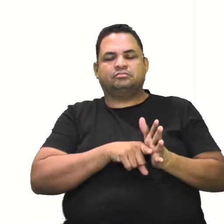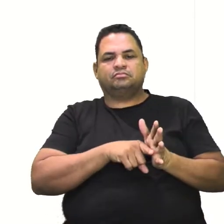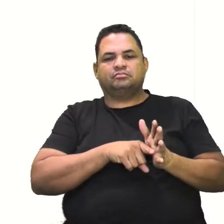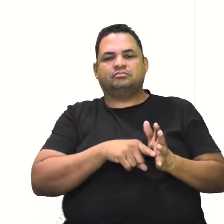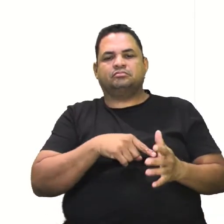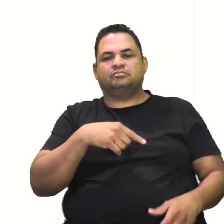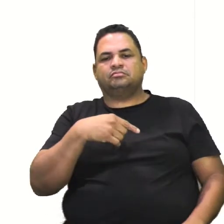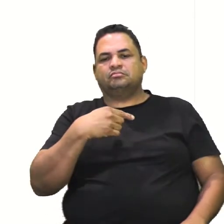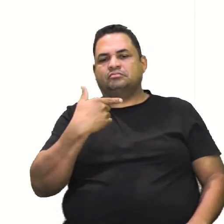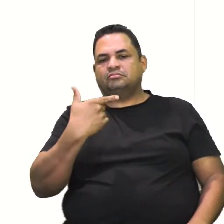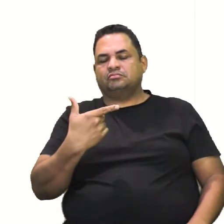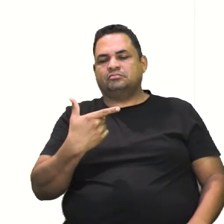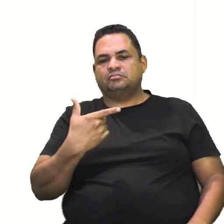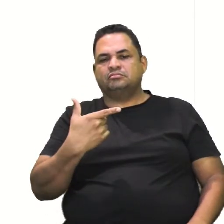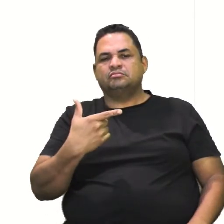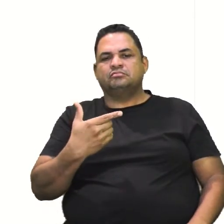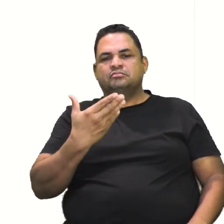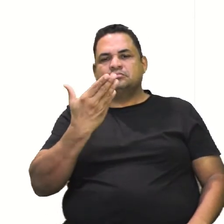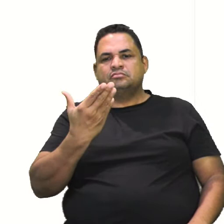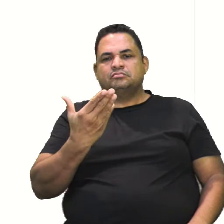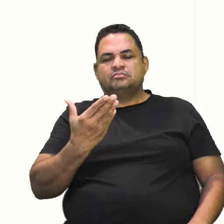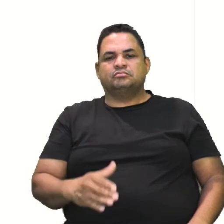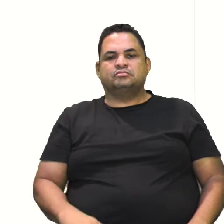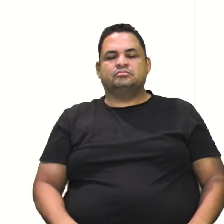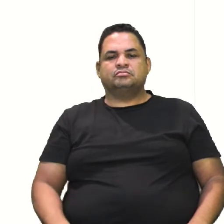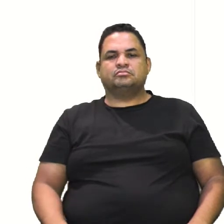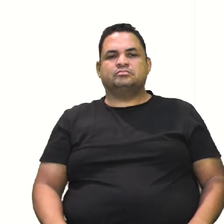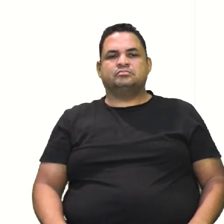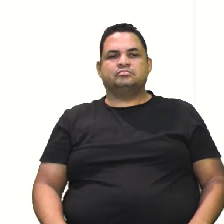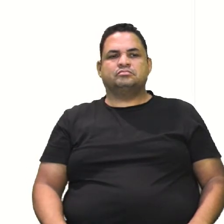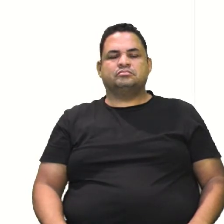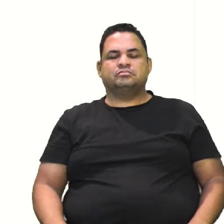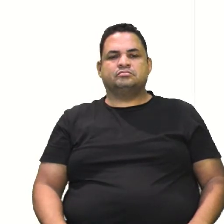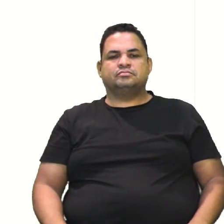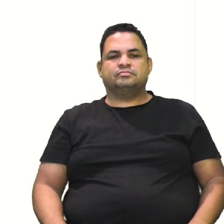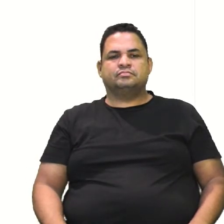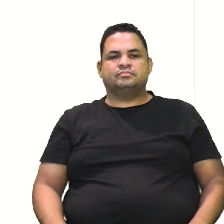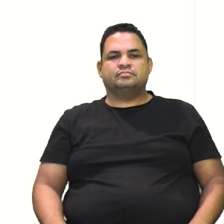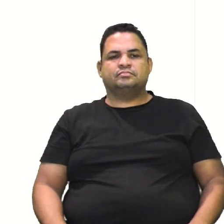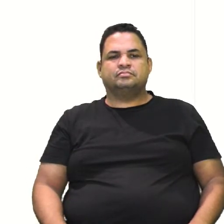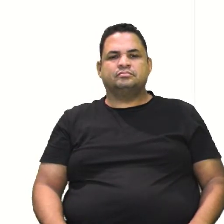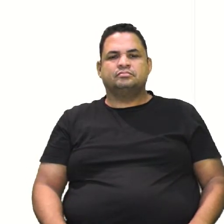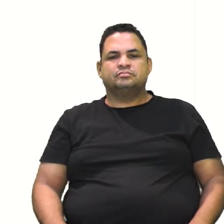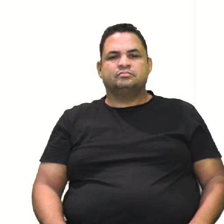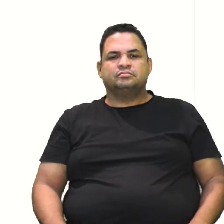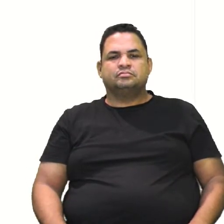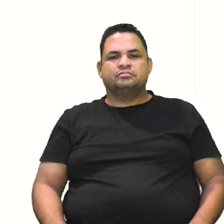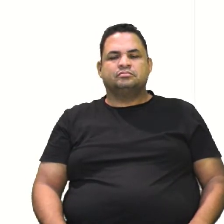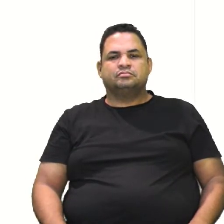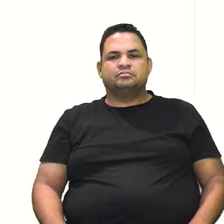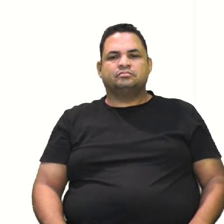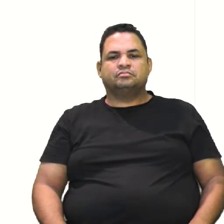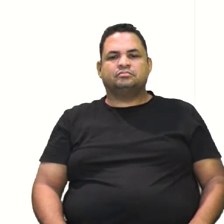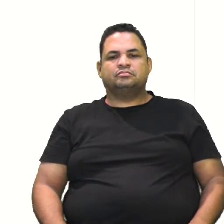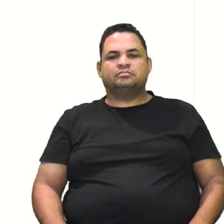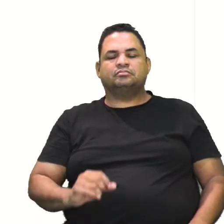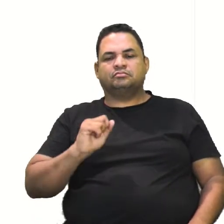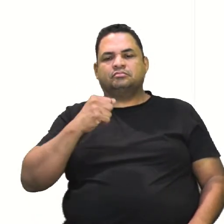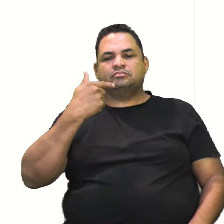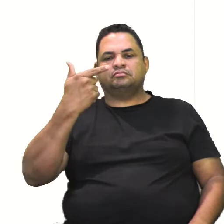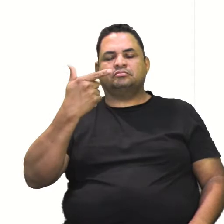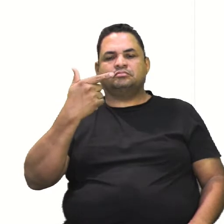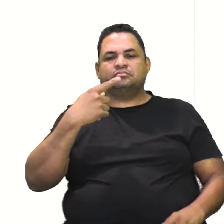X menos 2, que é daqui que a gente vai pegar, tá? Não é esse A aqui, é o do centro, tá?